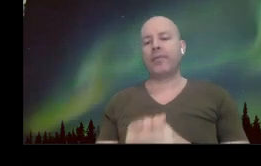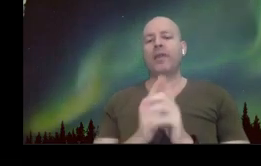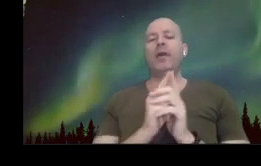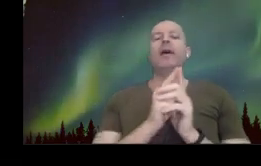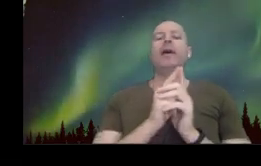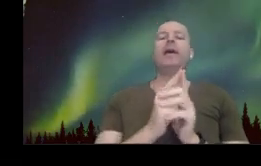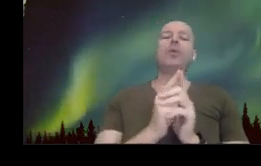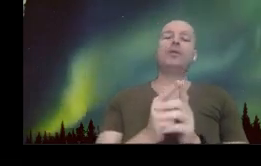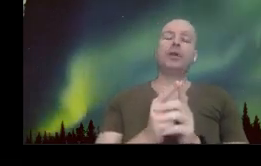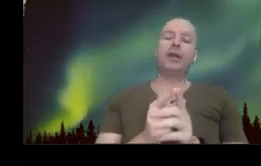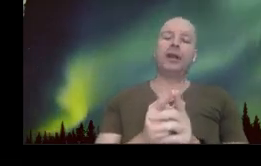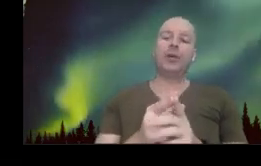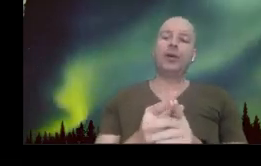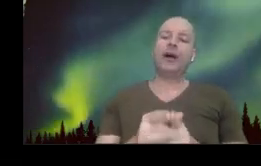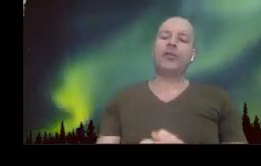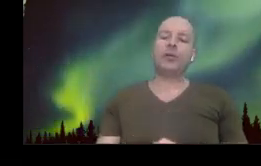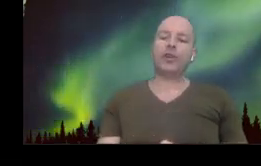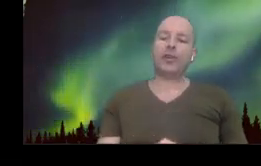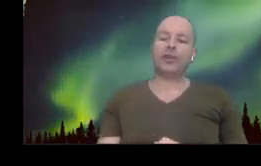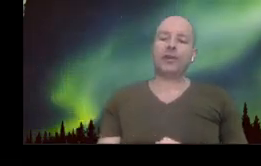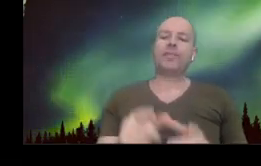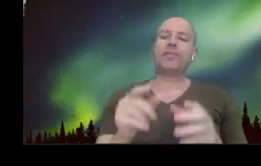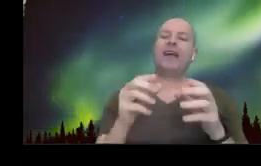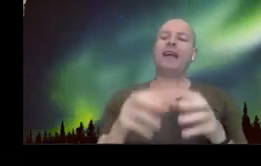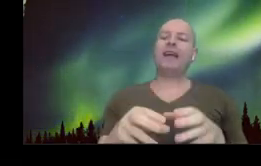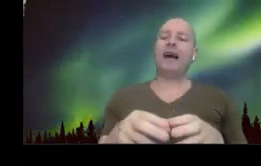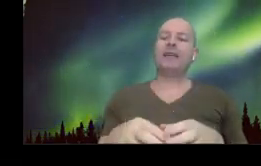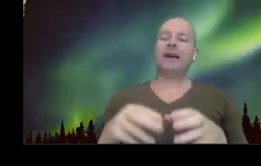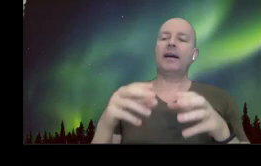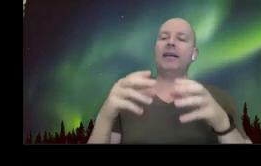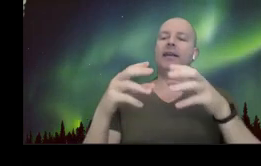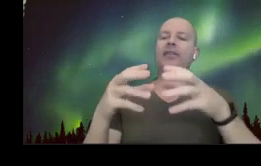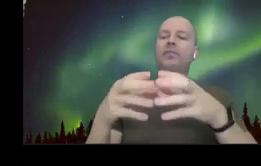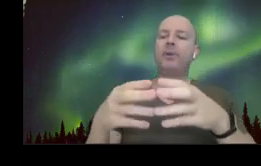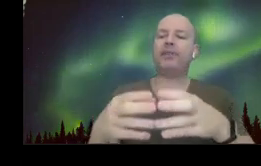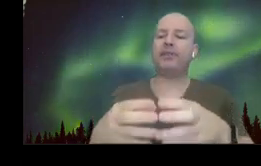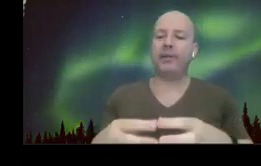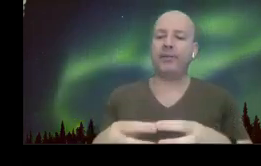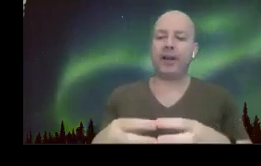Florestal. Enquanto que unidade de conservação, ela é criada